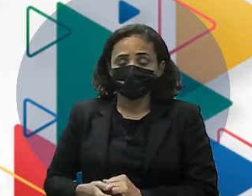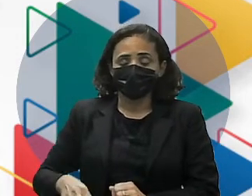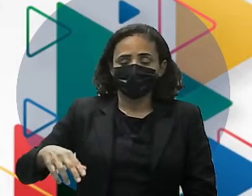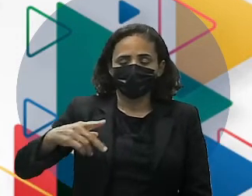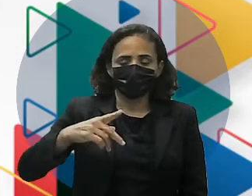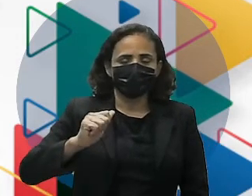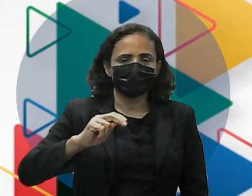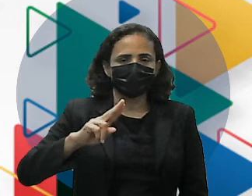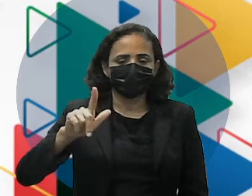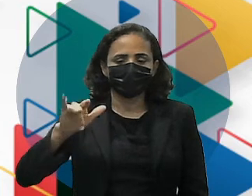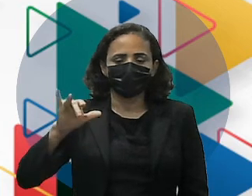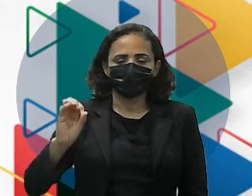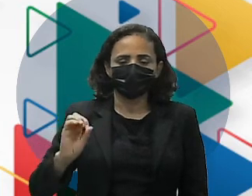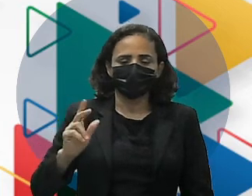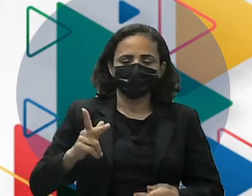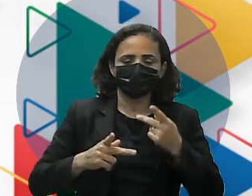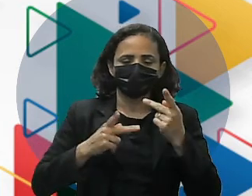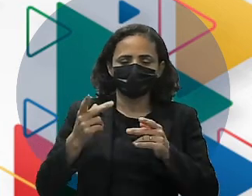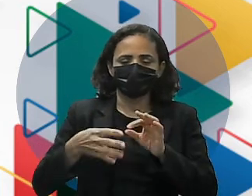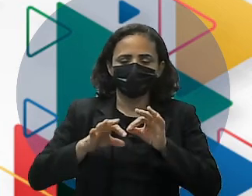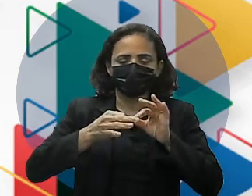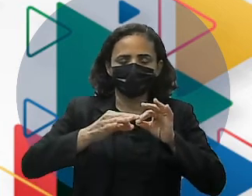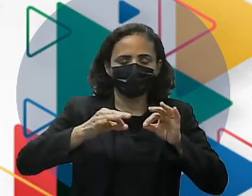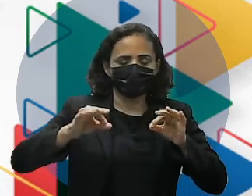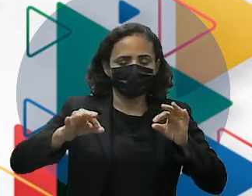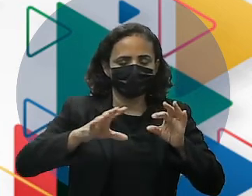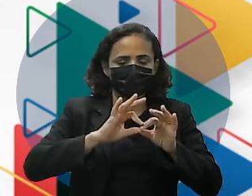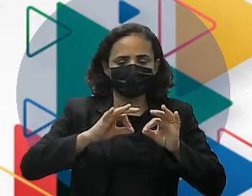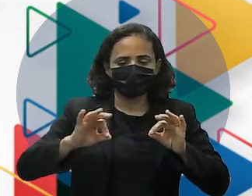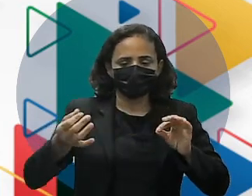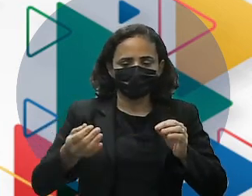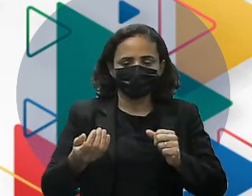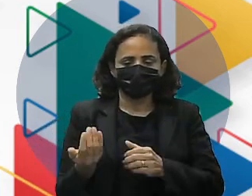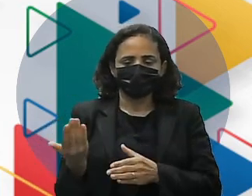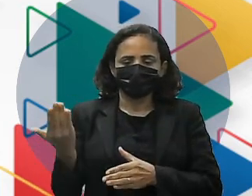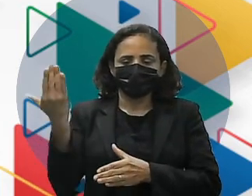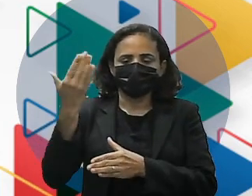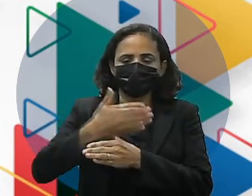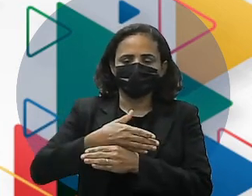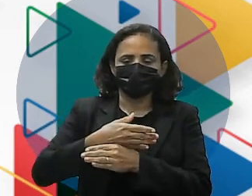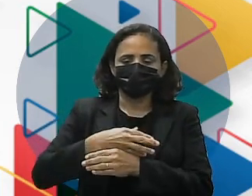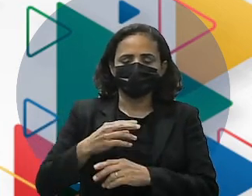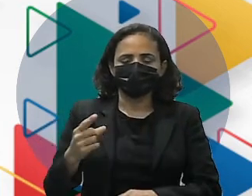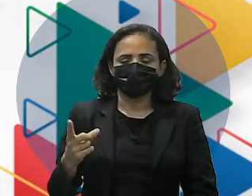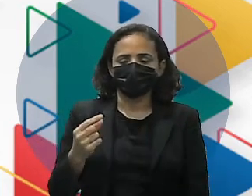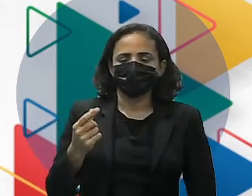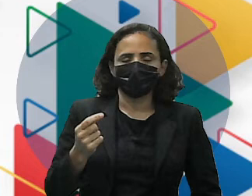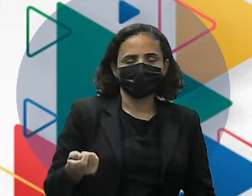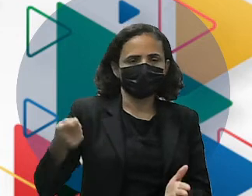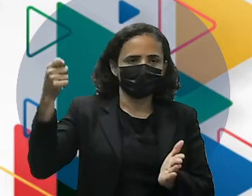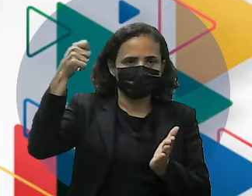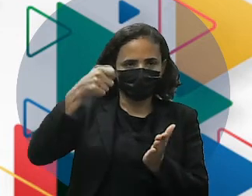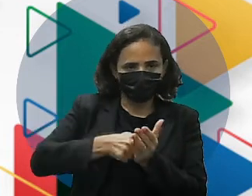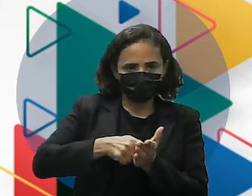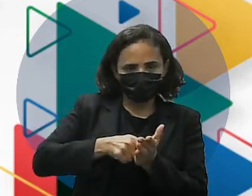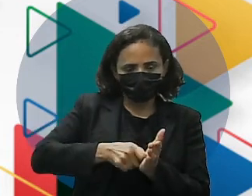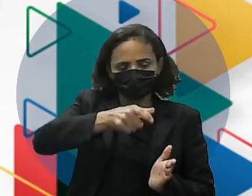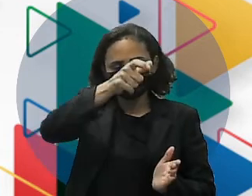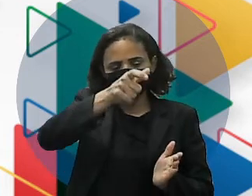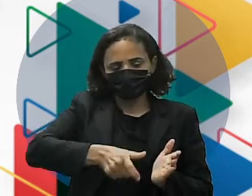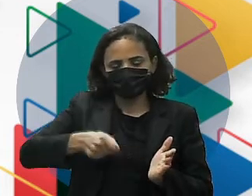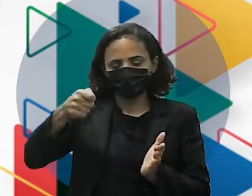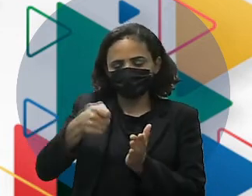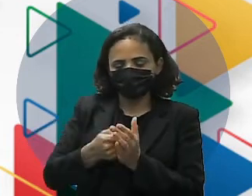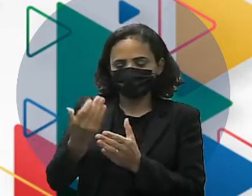Paulo disse: a distância percorrida por um táxi e o valor a ser pago pelo passageiro do